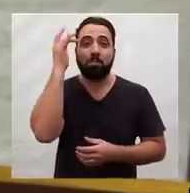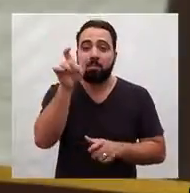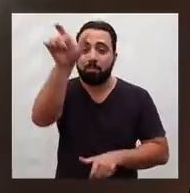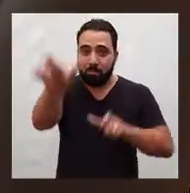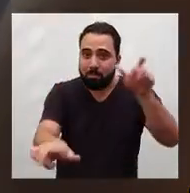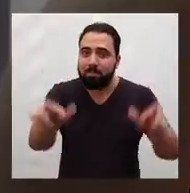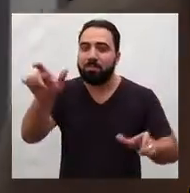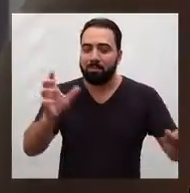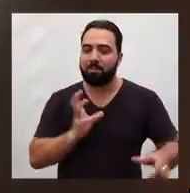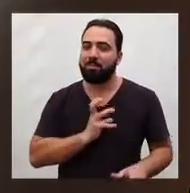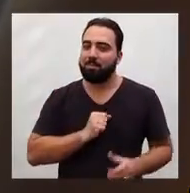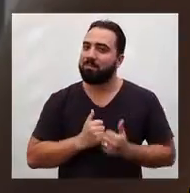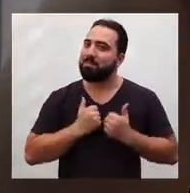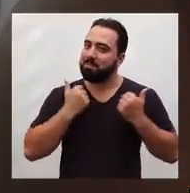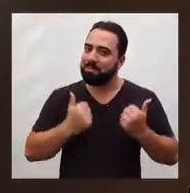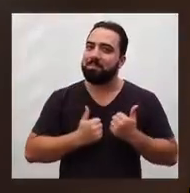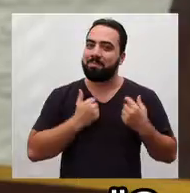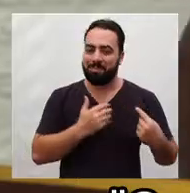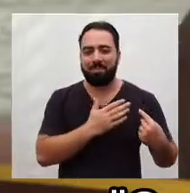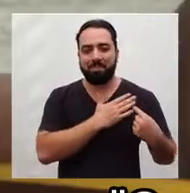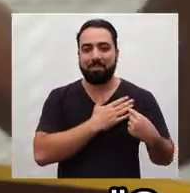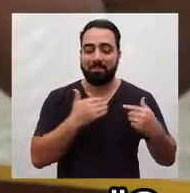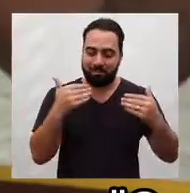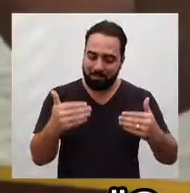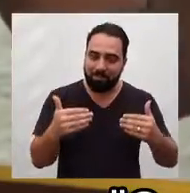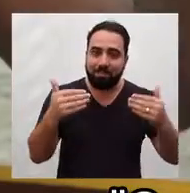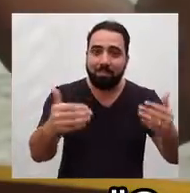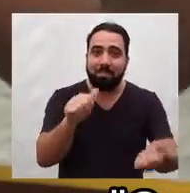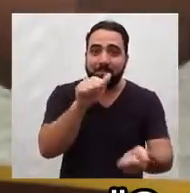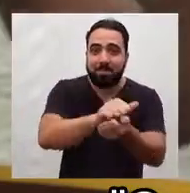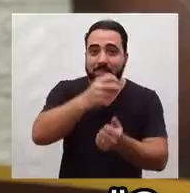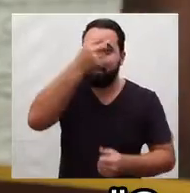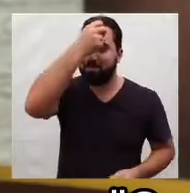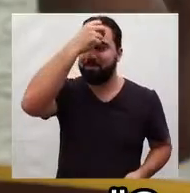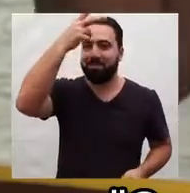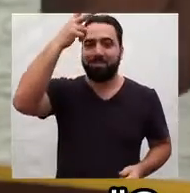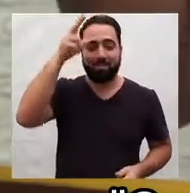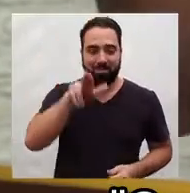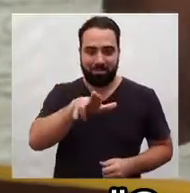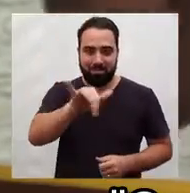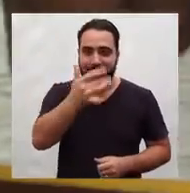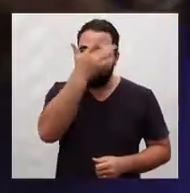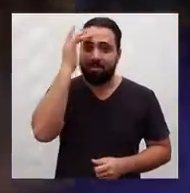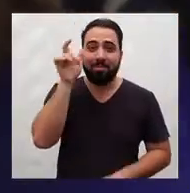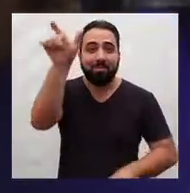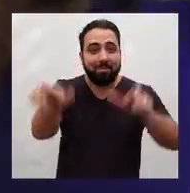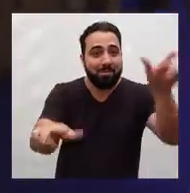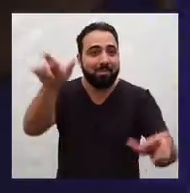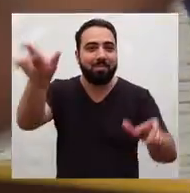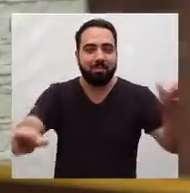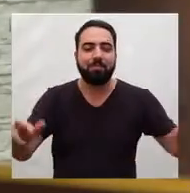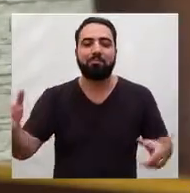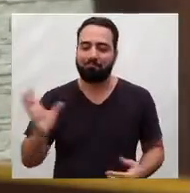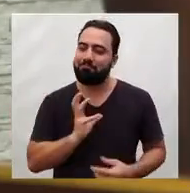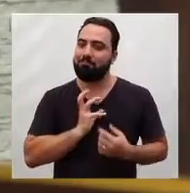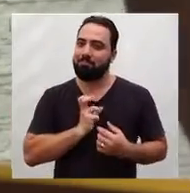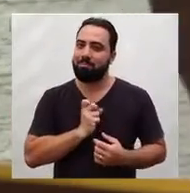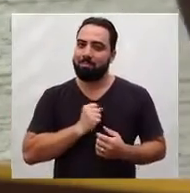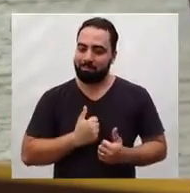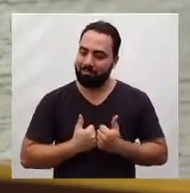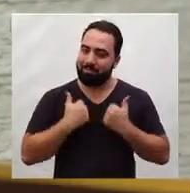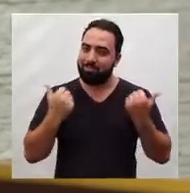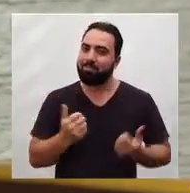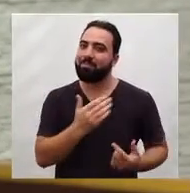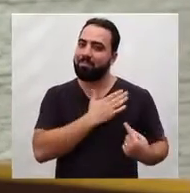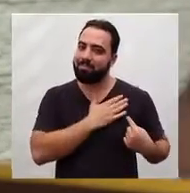Iguaçuano com amor bate no peito. Quero avançar com Borneo, meu prefeito. Iguaçuano com amor